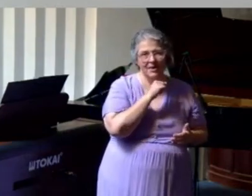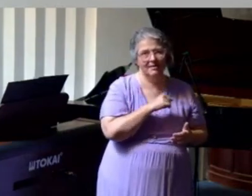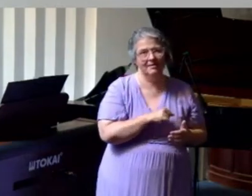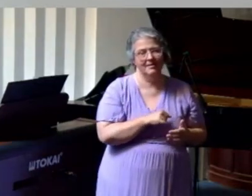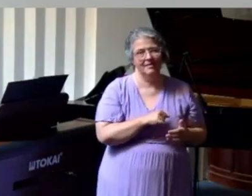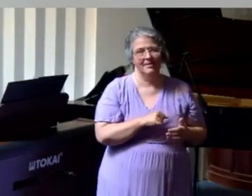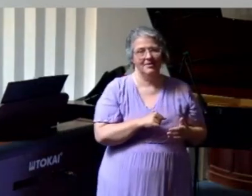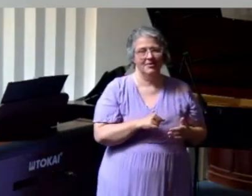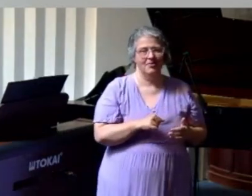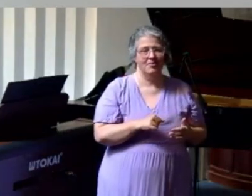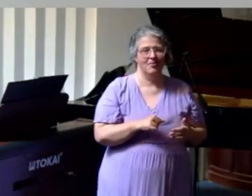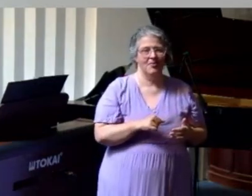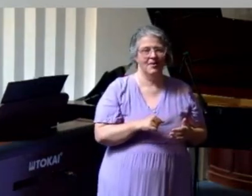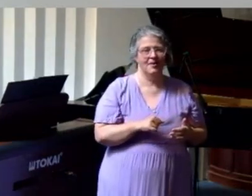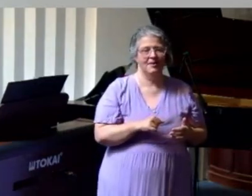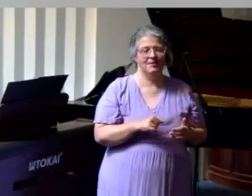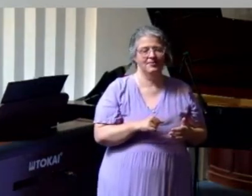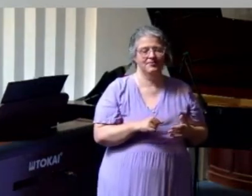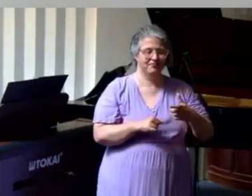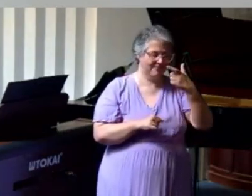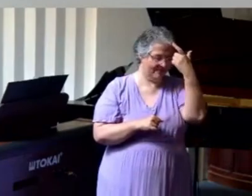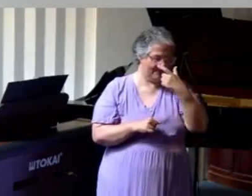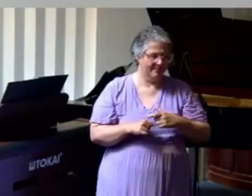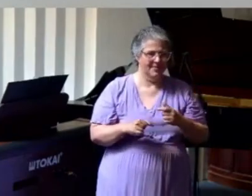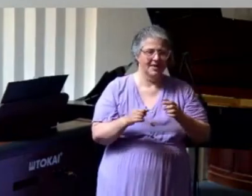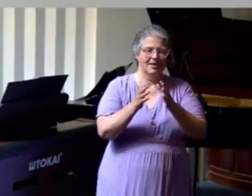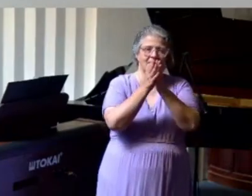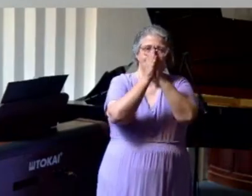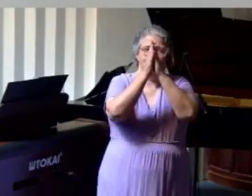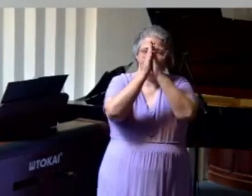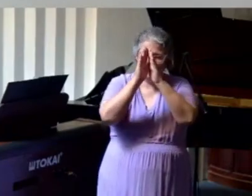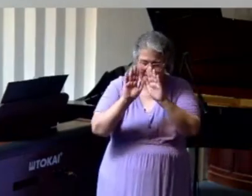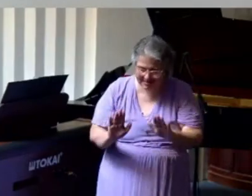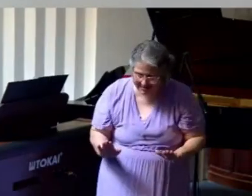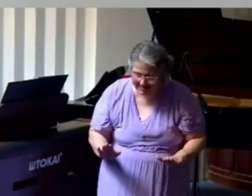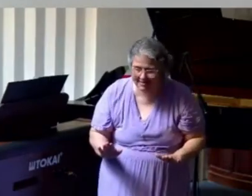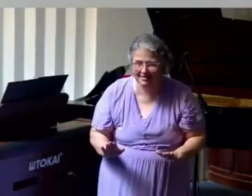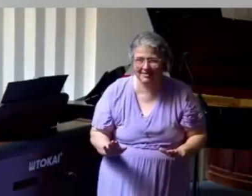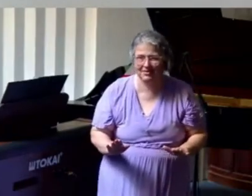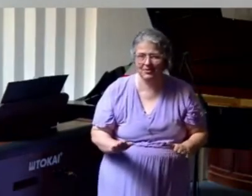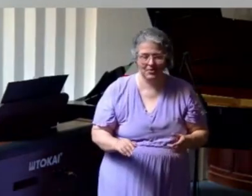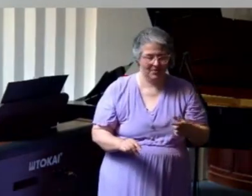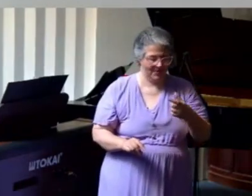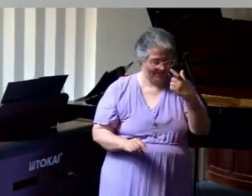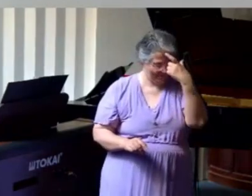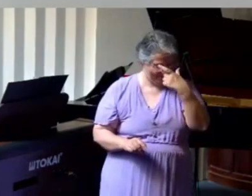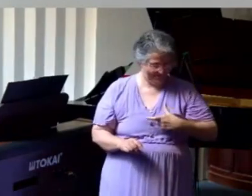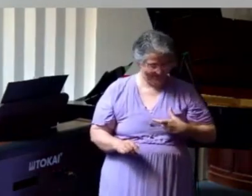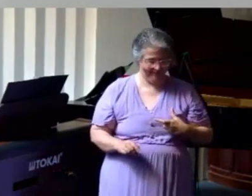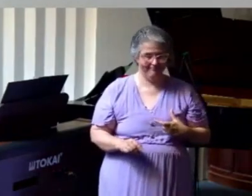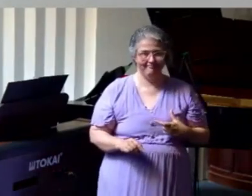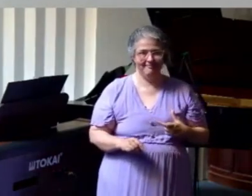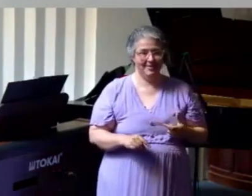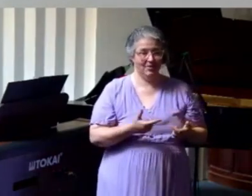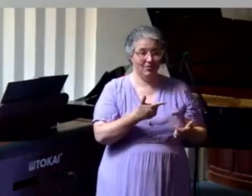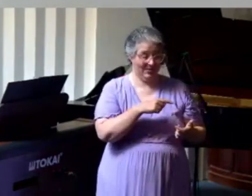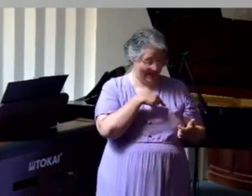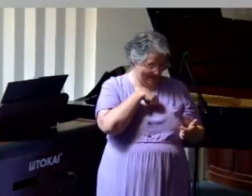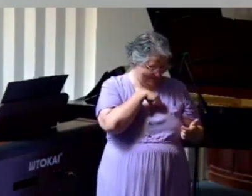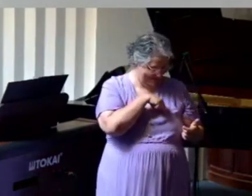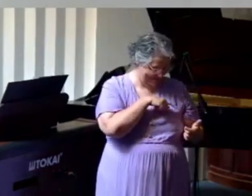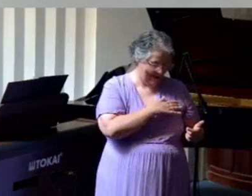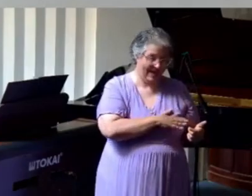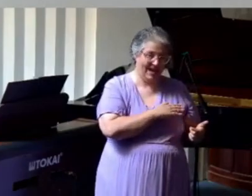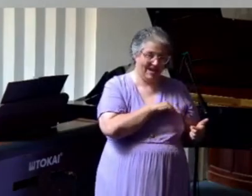de aparência, diz Spurgeon. Quem não tem raízes em Cristo,